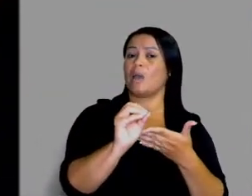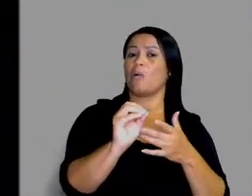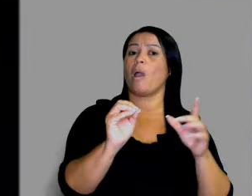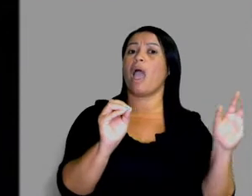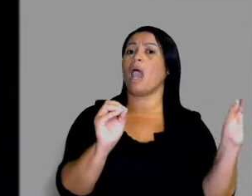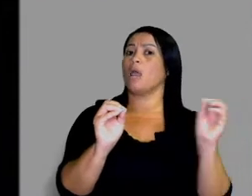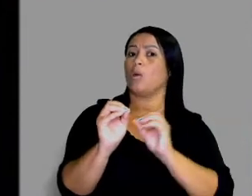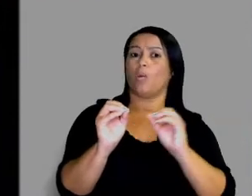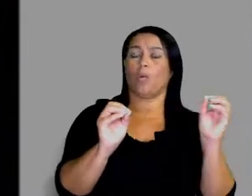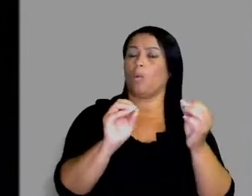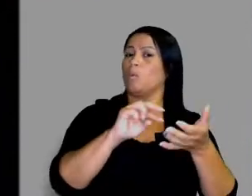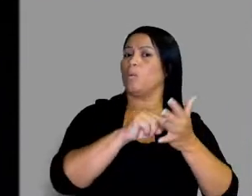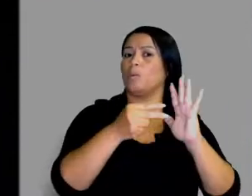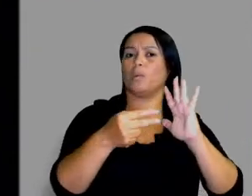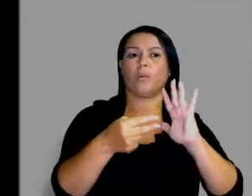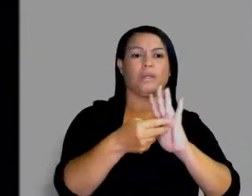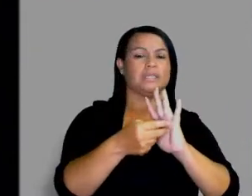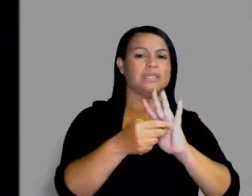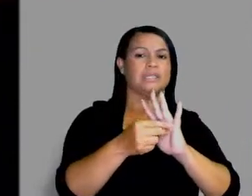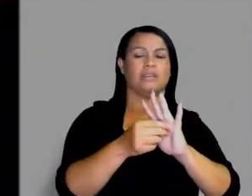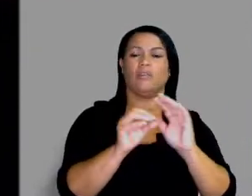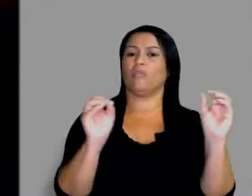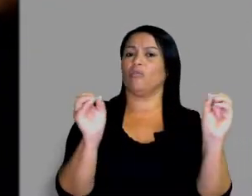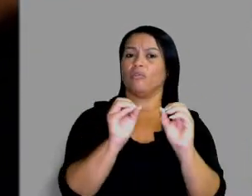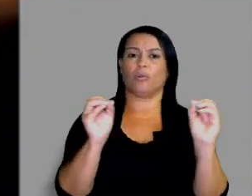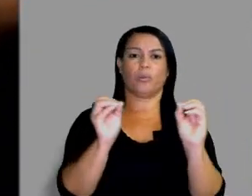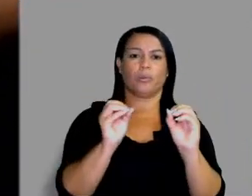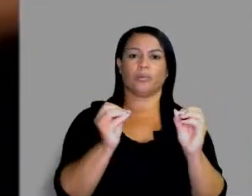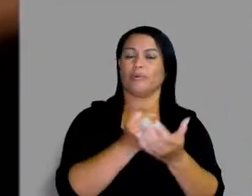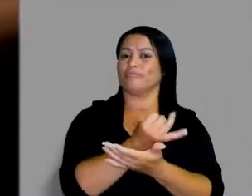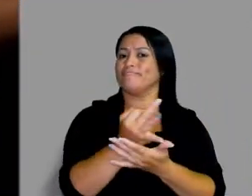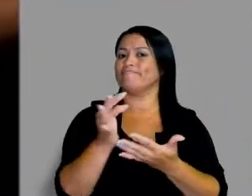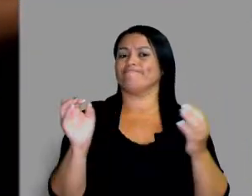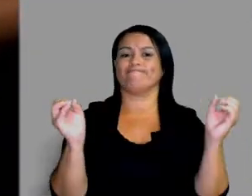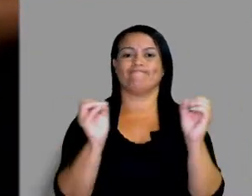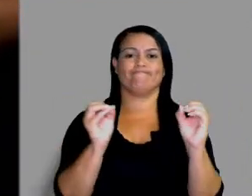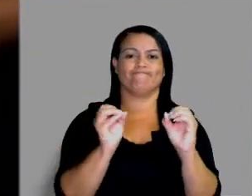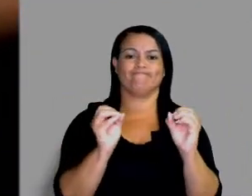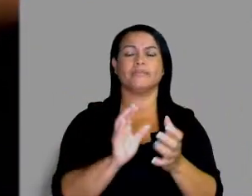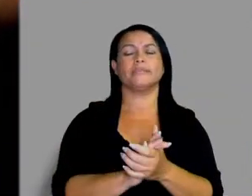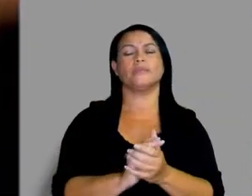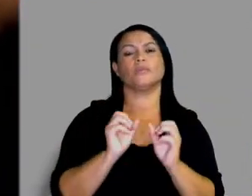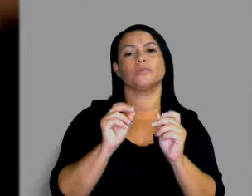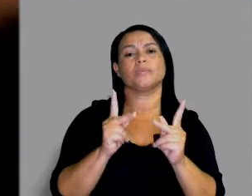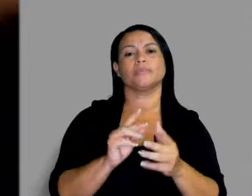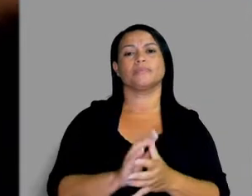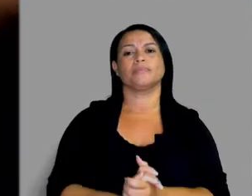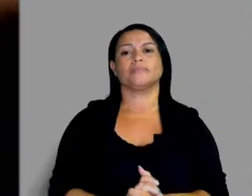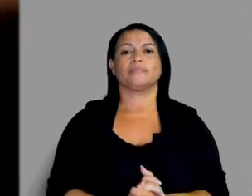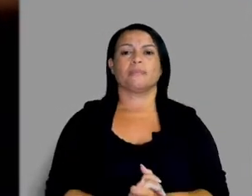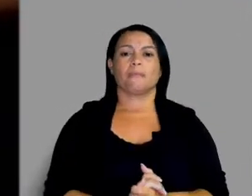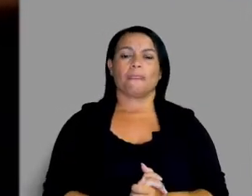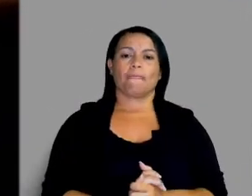que não significa nenhuma quantidade, tá bom? Ok?